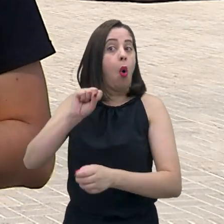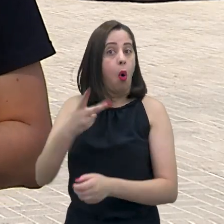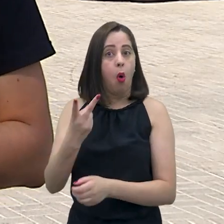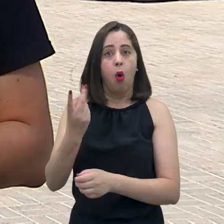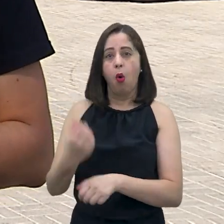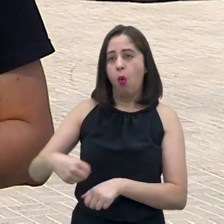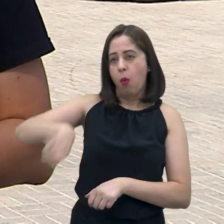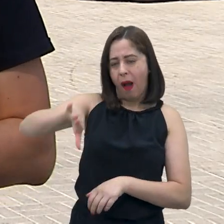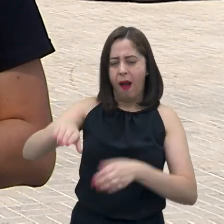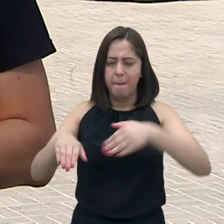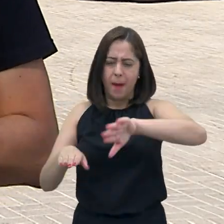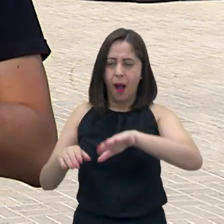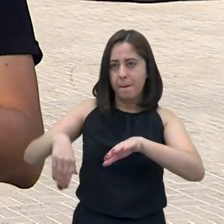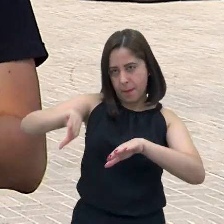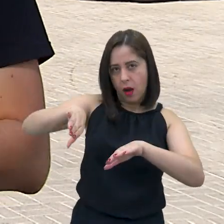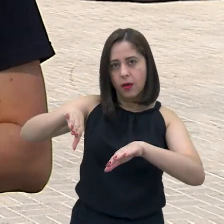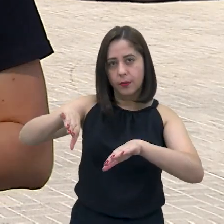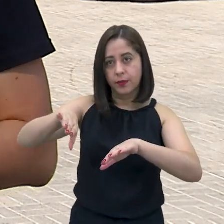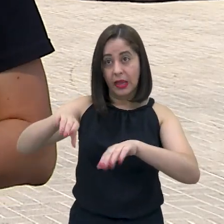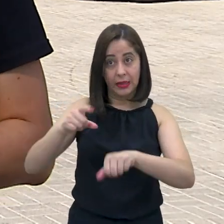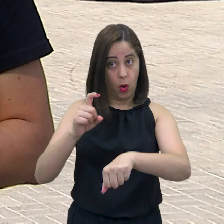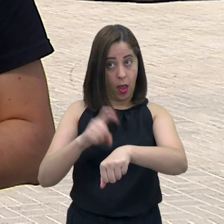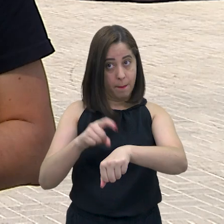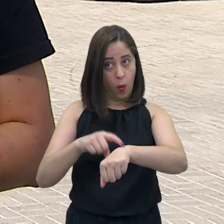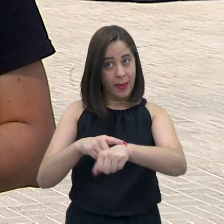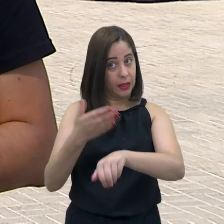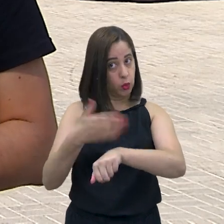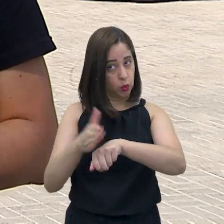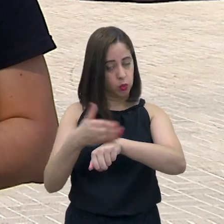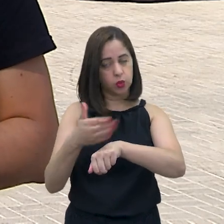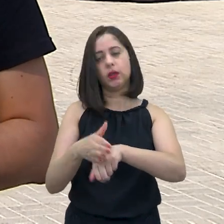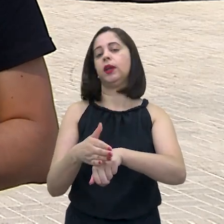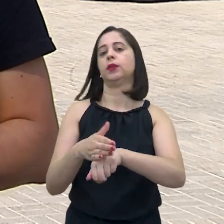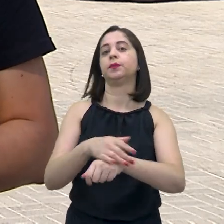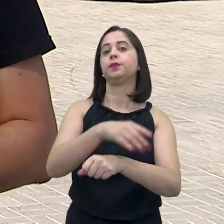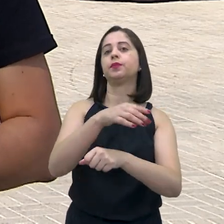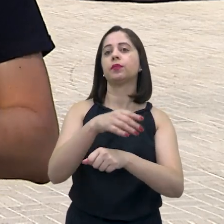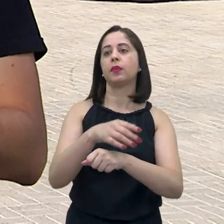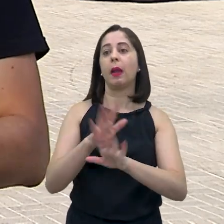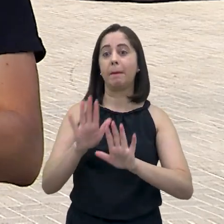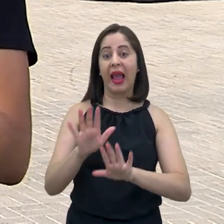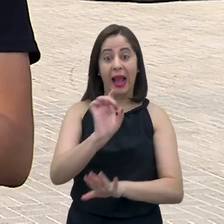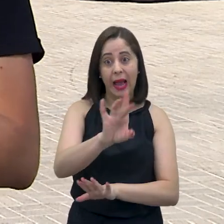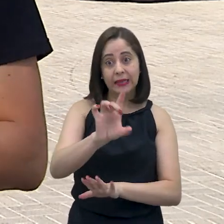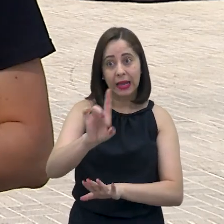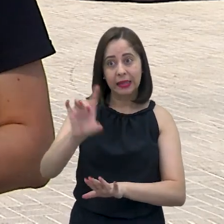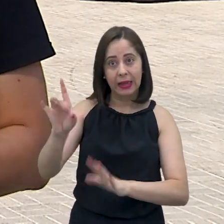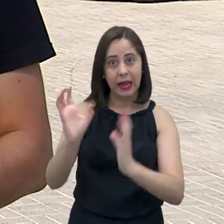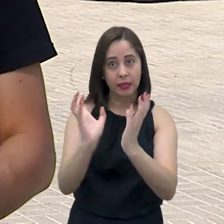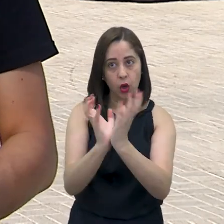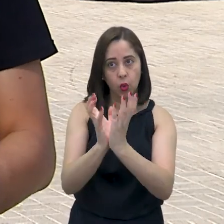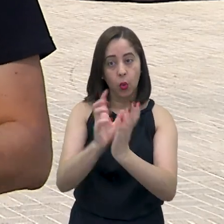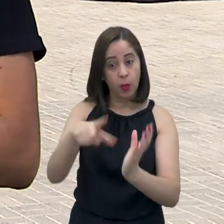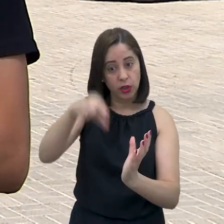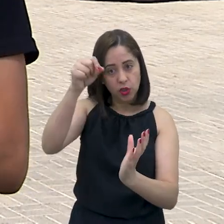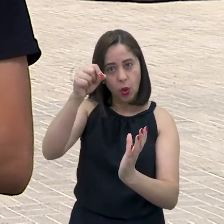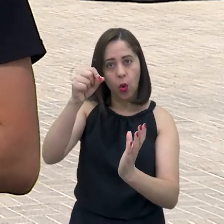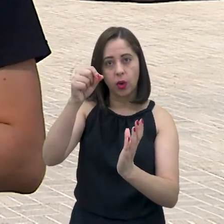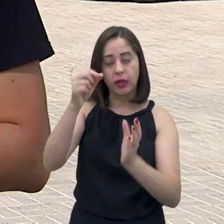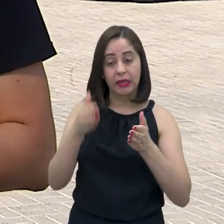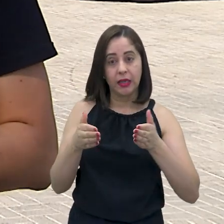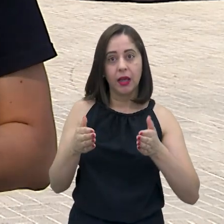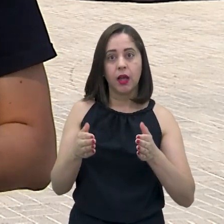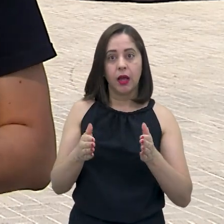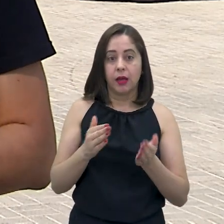uma arte marcial. Então a gente tem ali o que a gente chama de hora treino, E fica a critério do grupamento, fazer antes